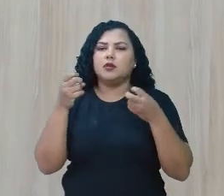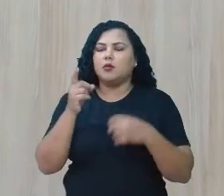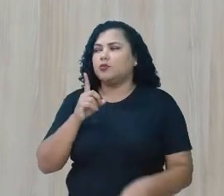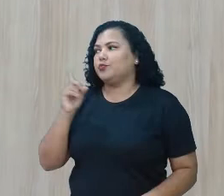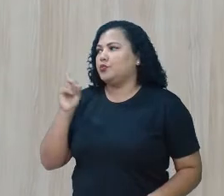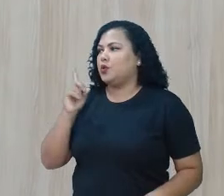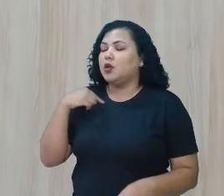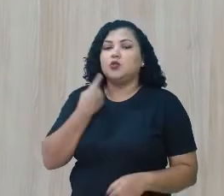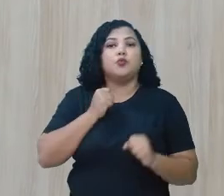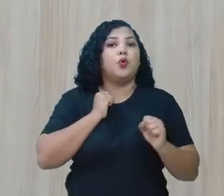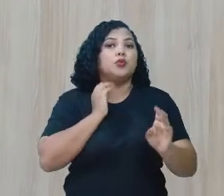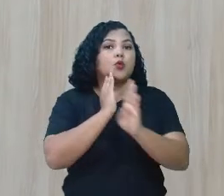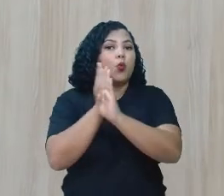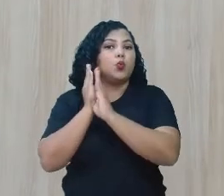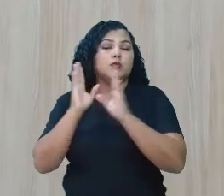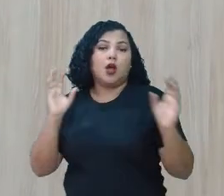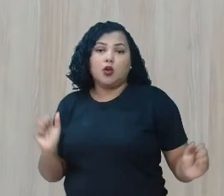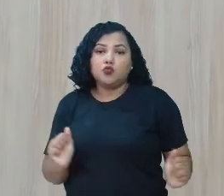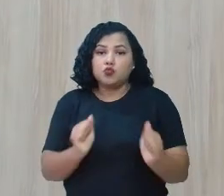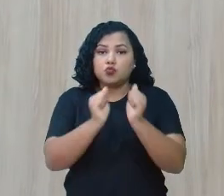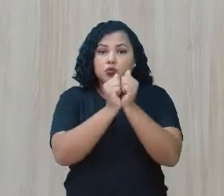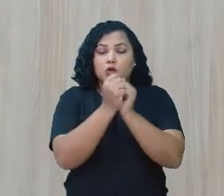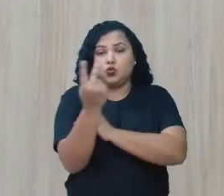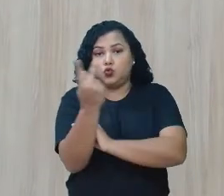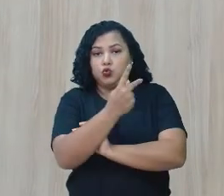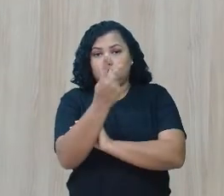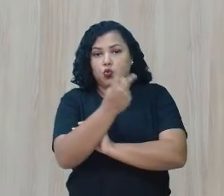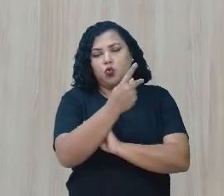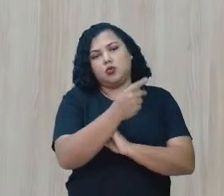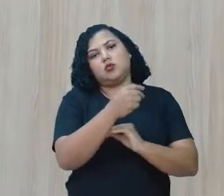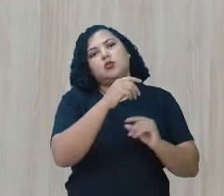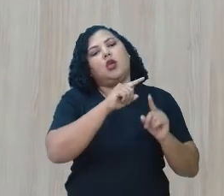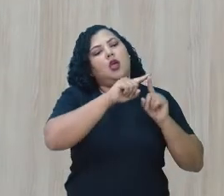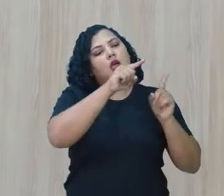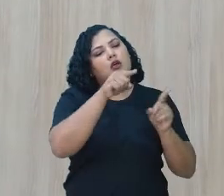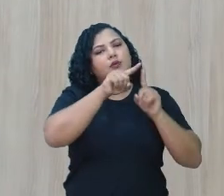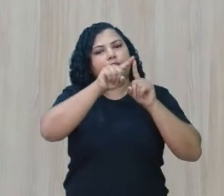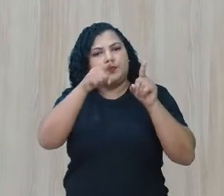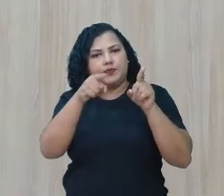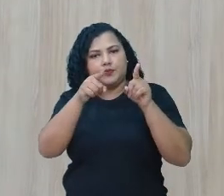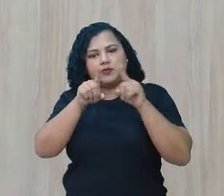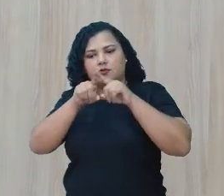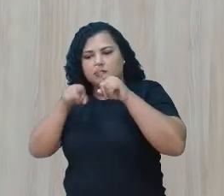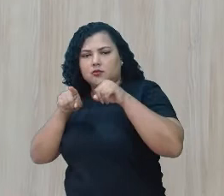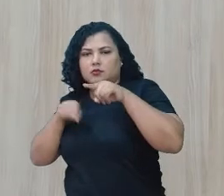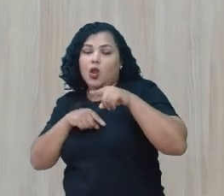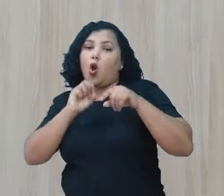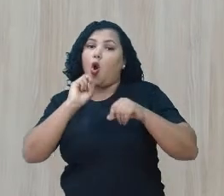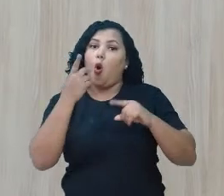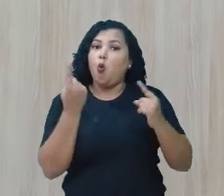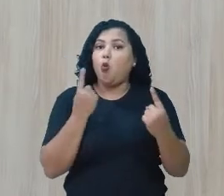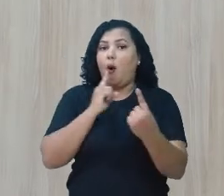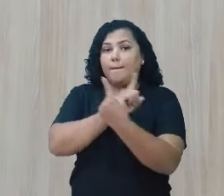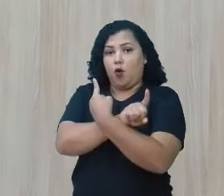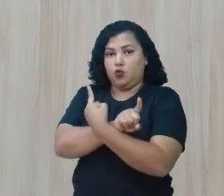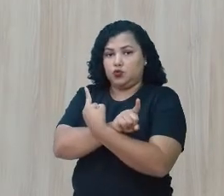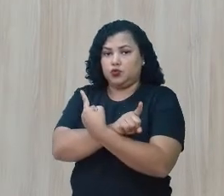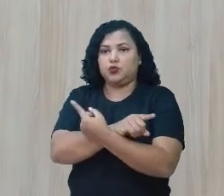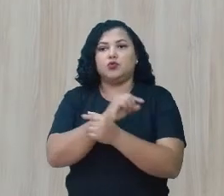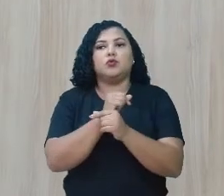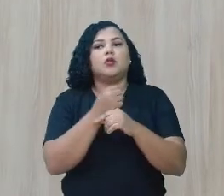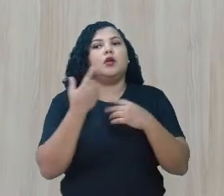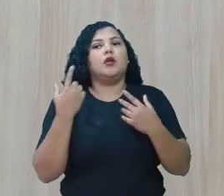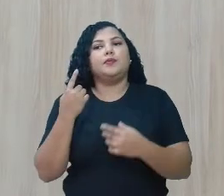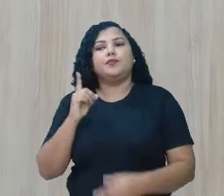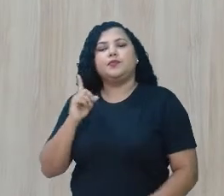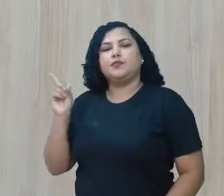pode encontrar a junção entre os ângulos adjacentes e os ângulos opostos pelo vértice, formado aí